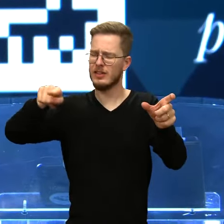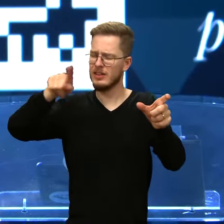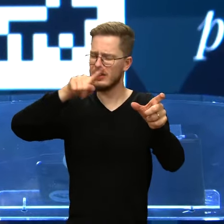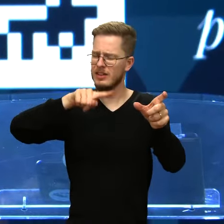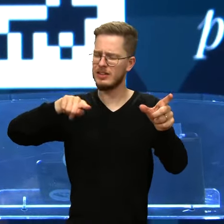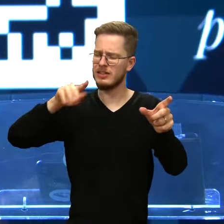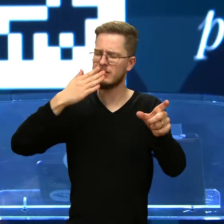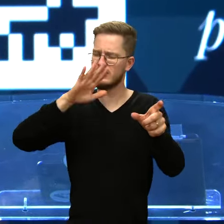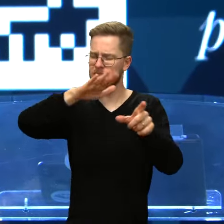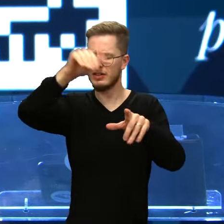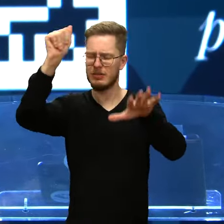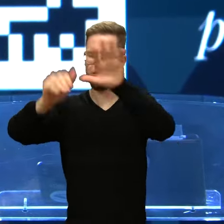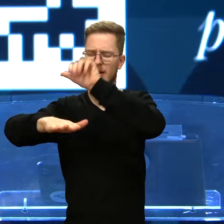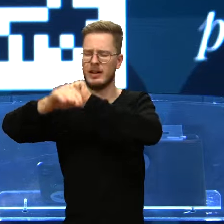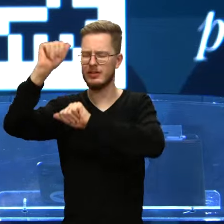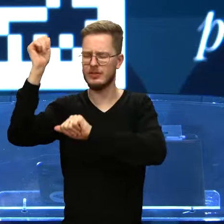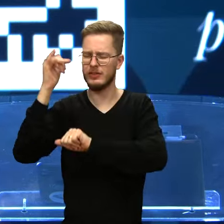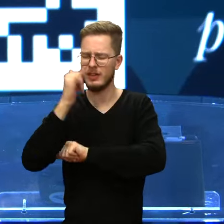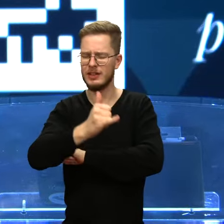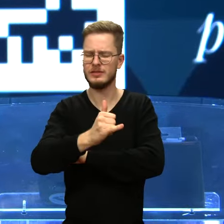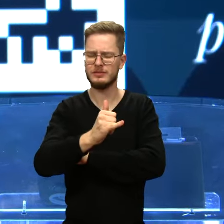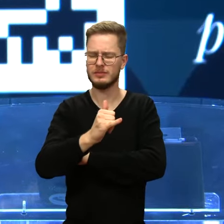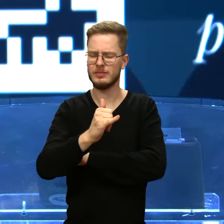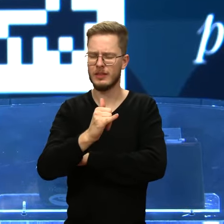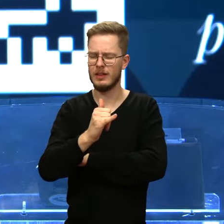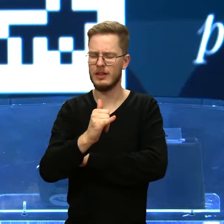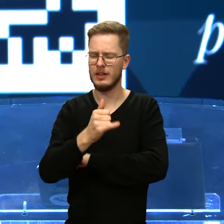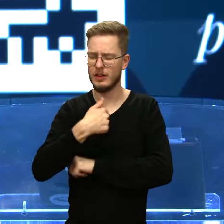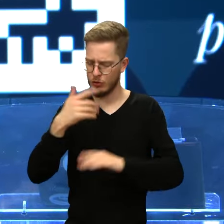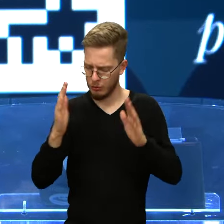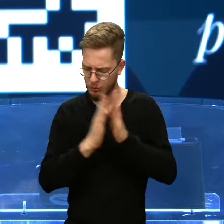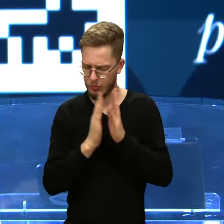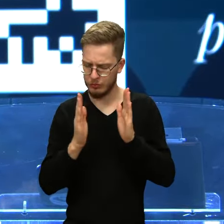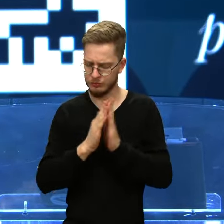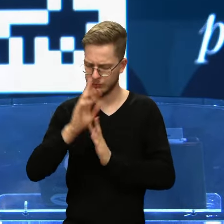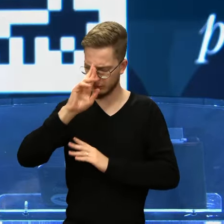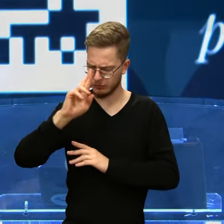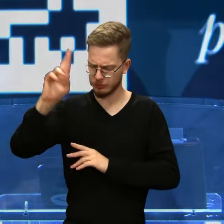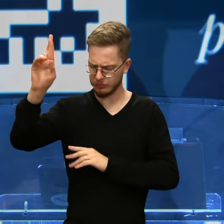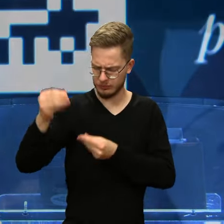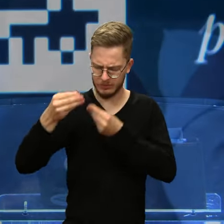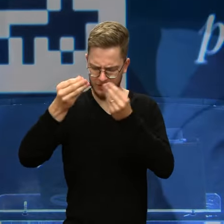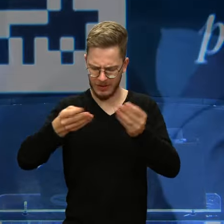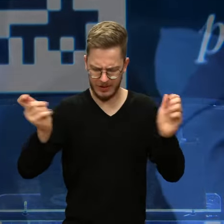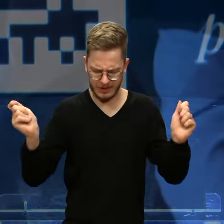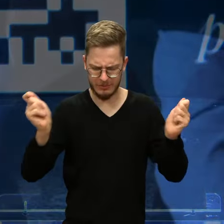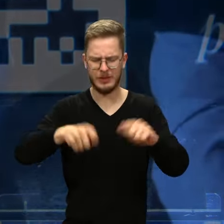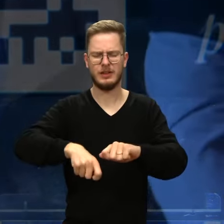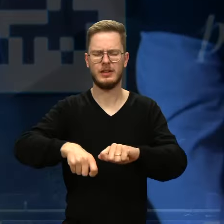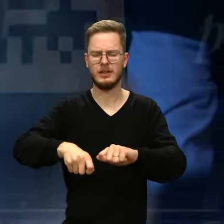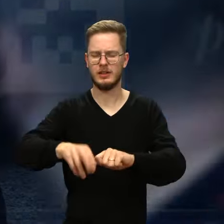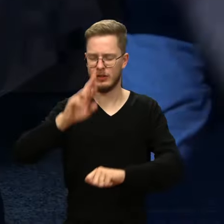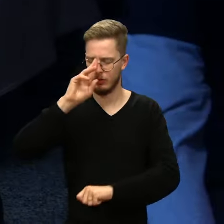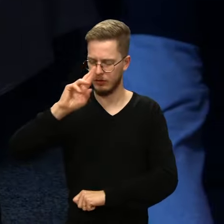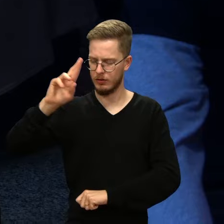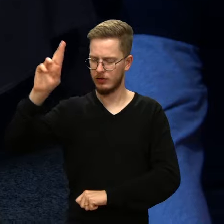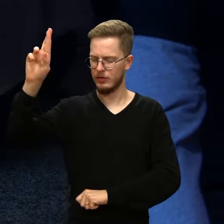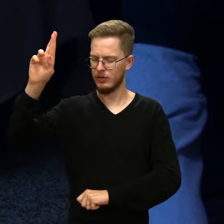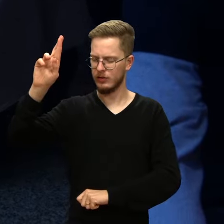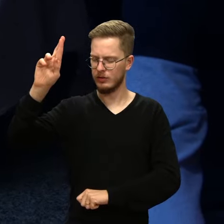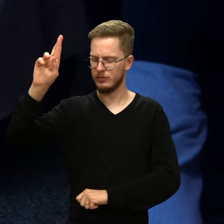que o Senhor tem ministrado, eu oro, Senhor Jesus, que o Senhor capacite. Senhor, o Senhor já falou